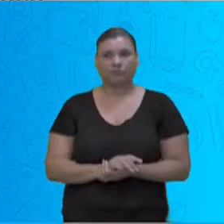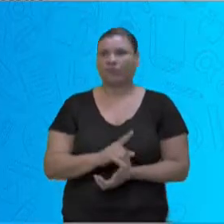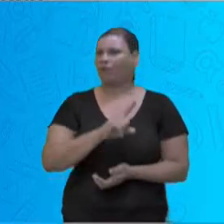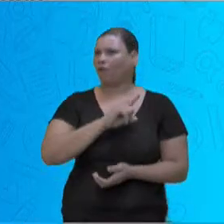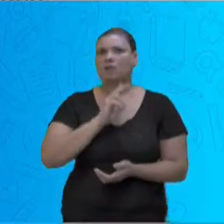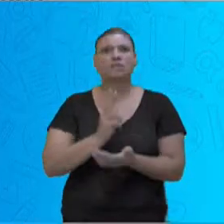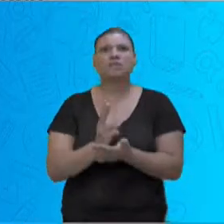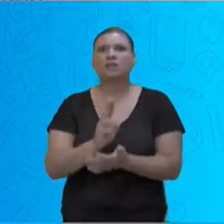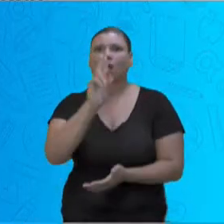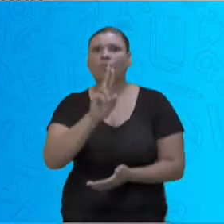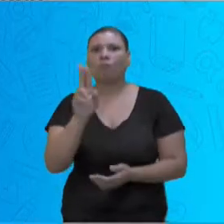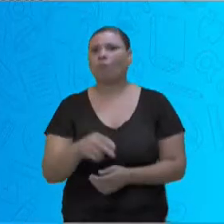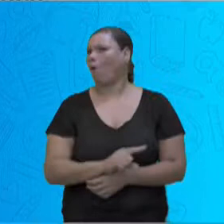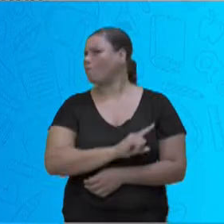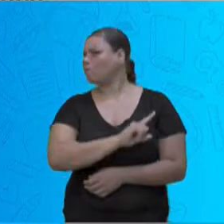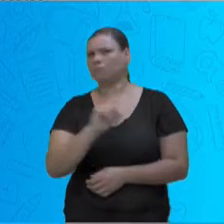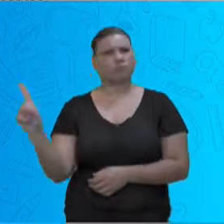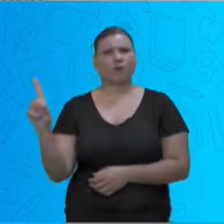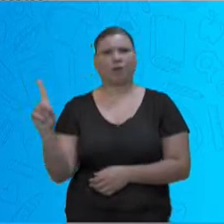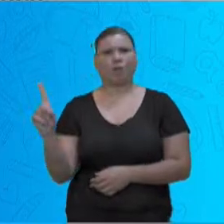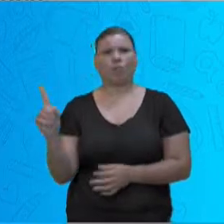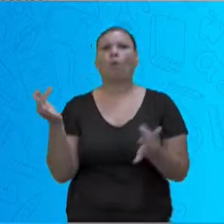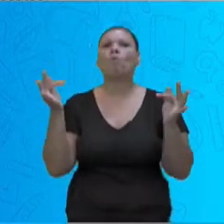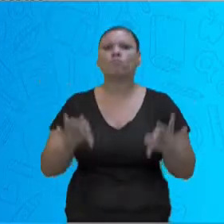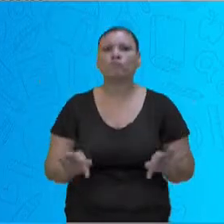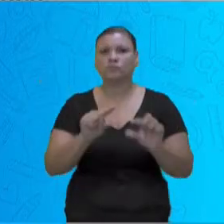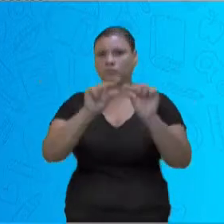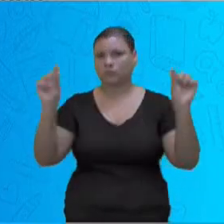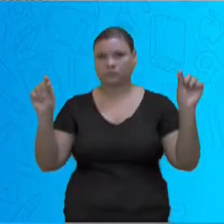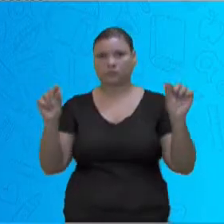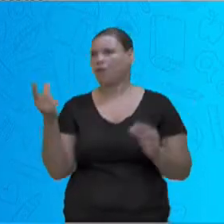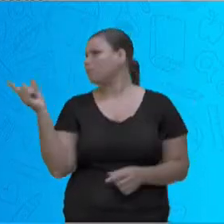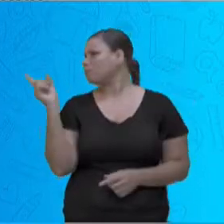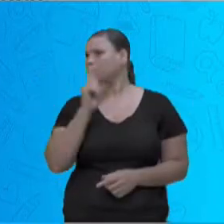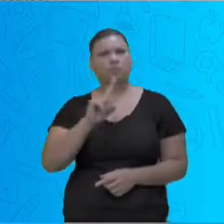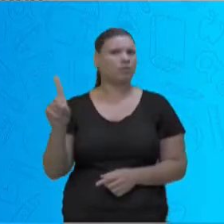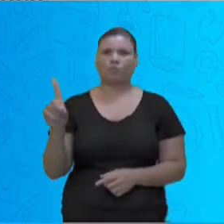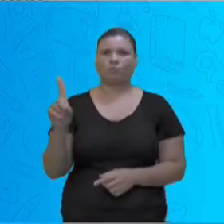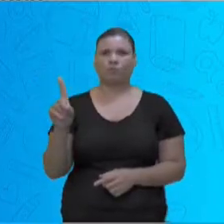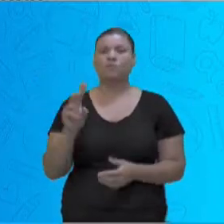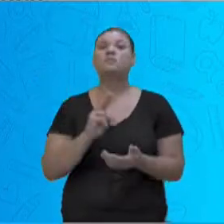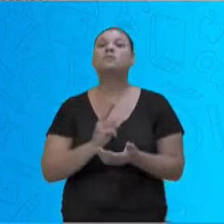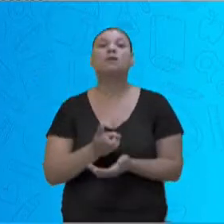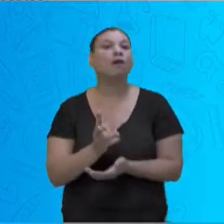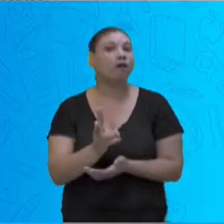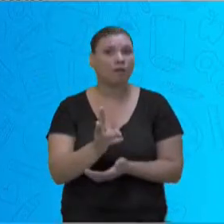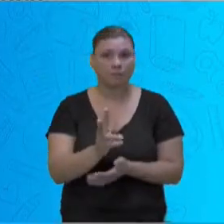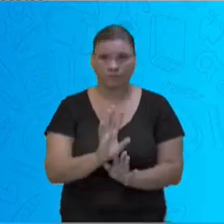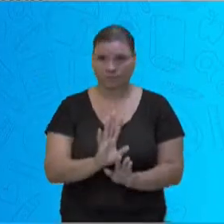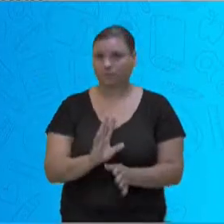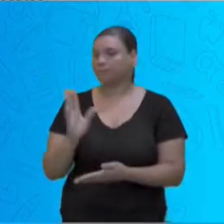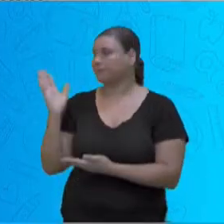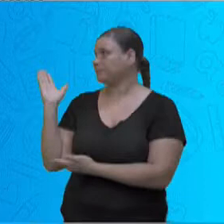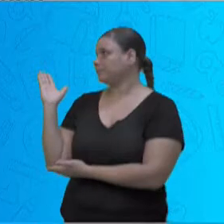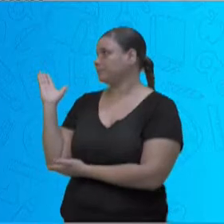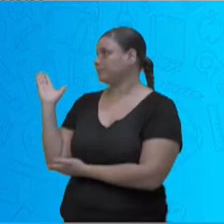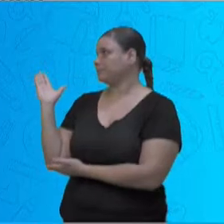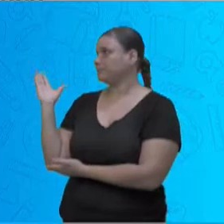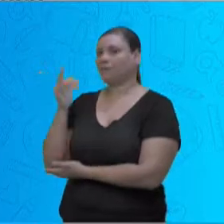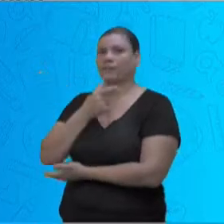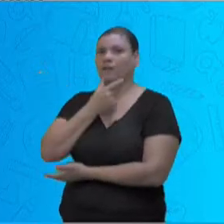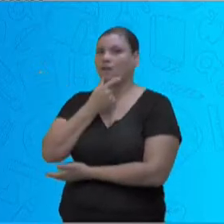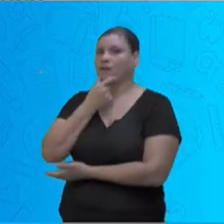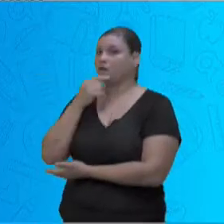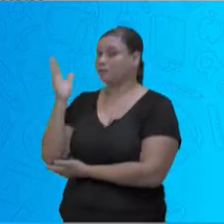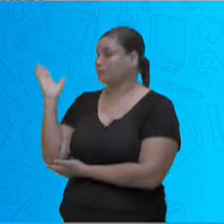que é o not. Então, I am not, you are not, he is not,